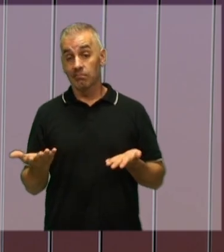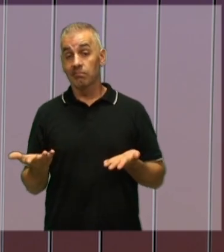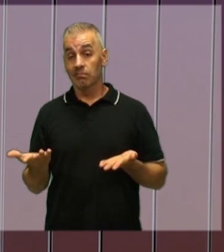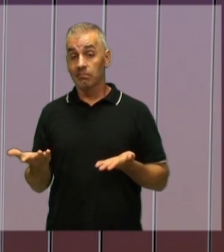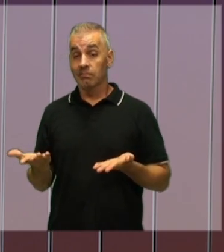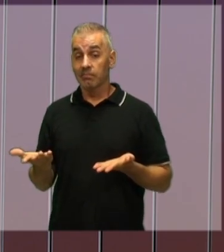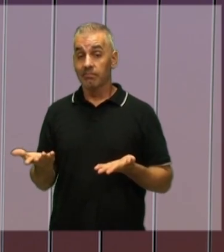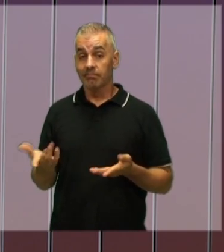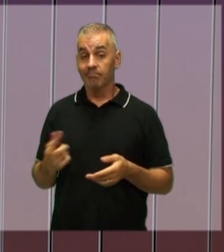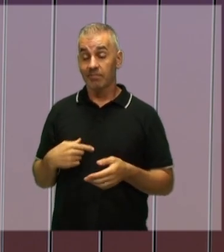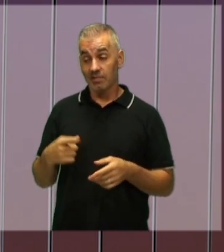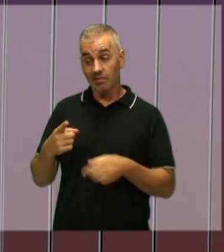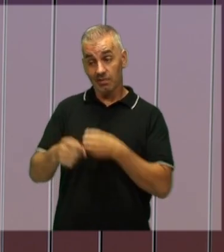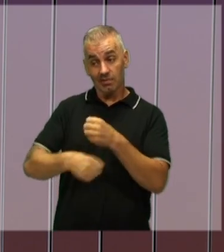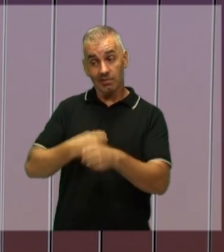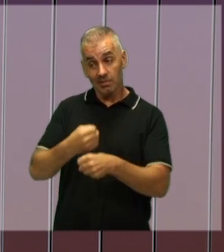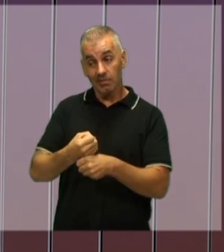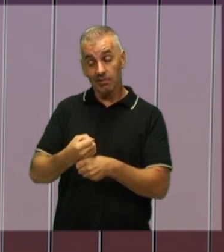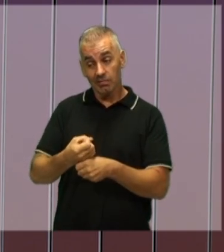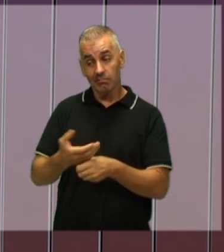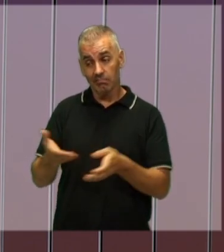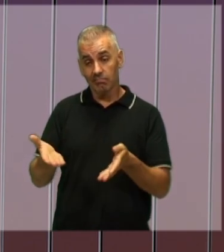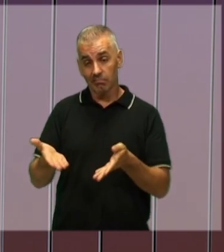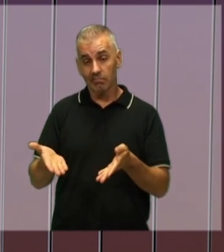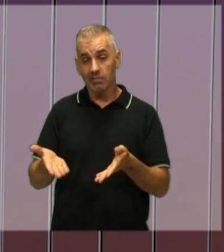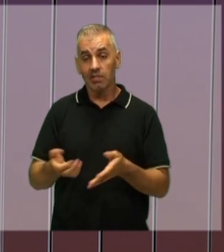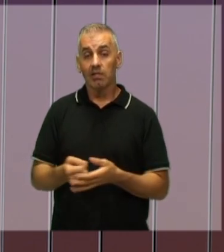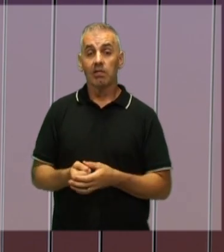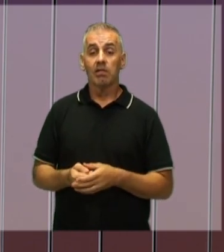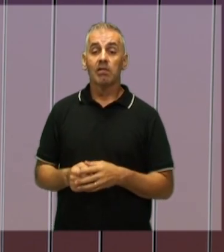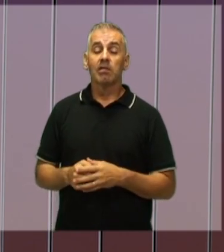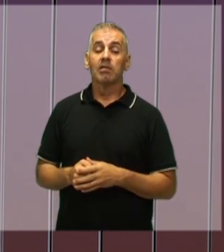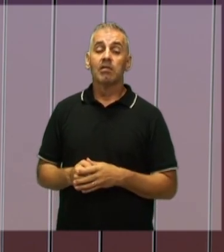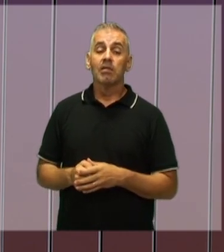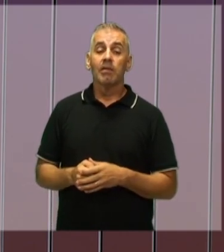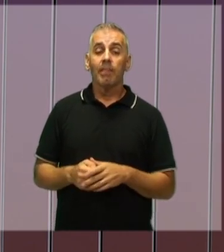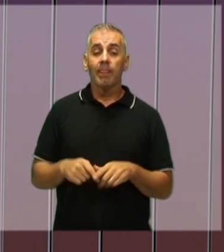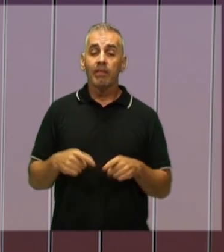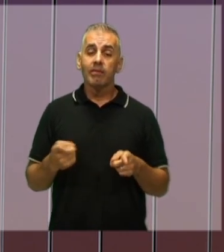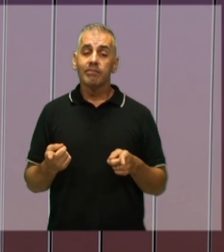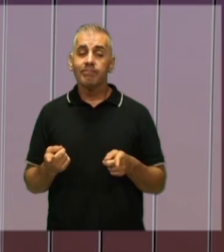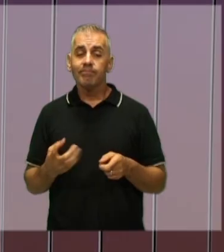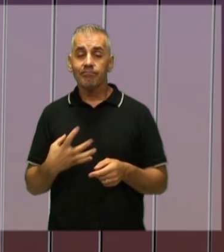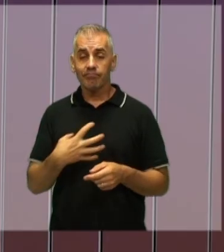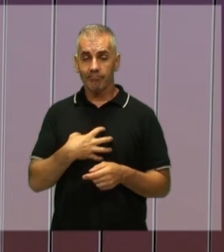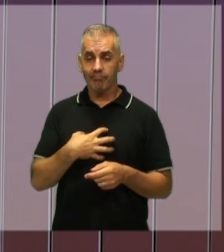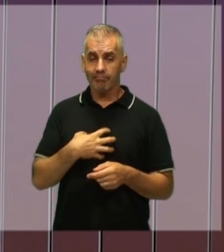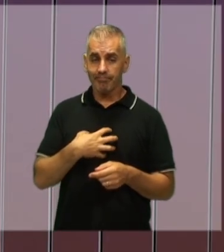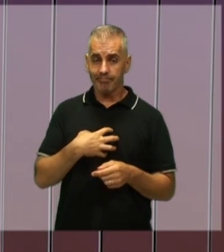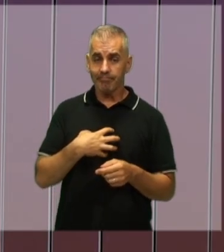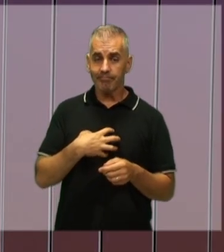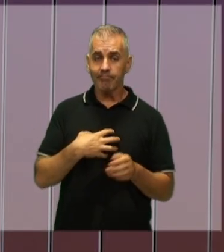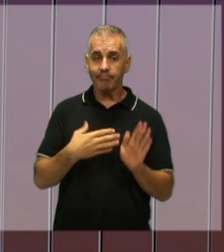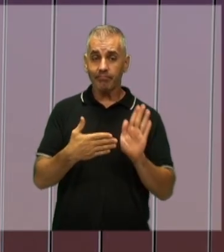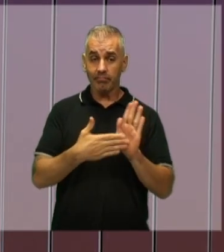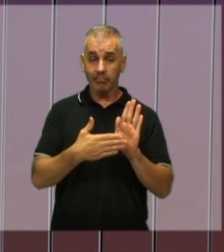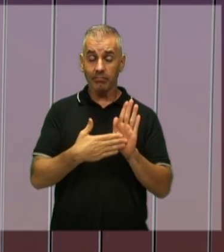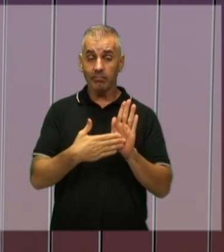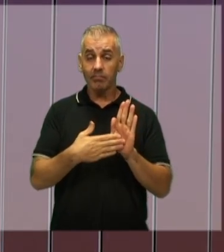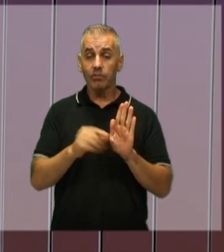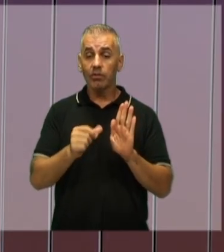ano, com certeza, de preferência do primeiro semestre ainda, mas o formato, Maurício, é o seguinte, é um selo